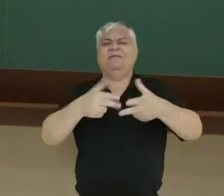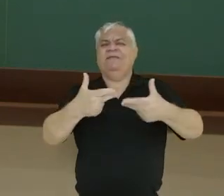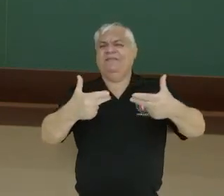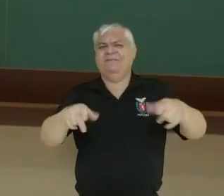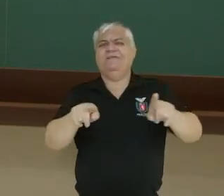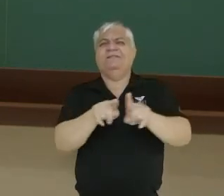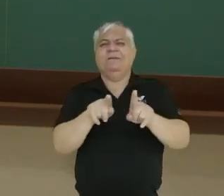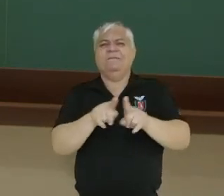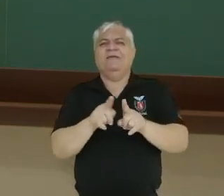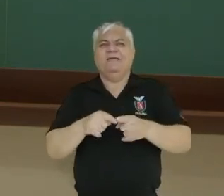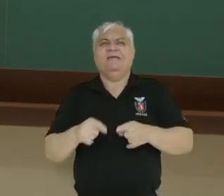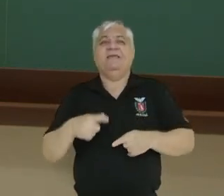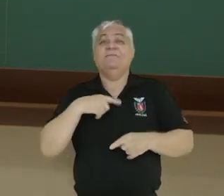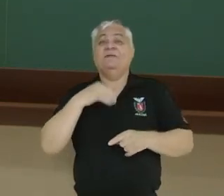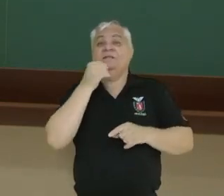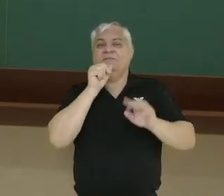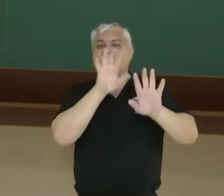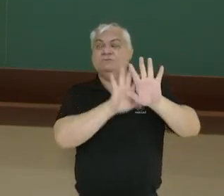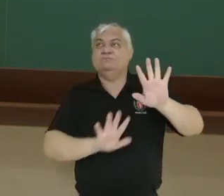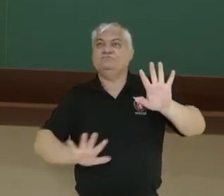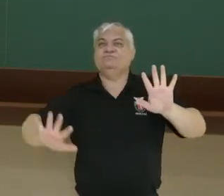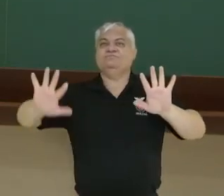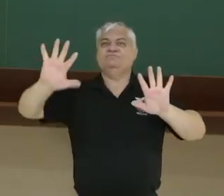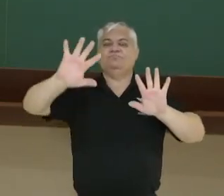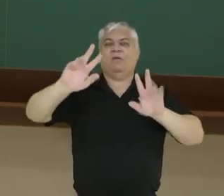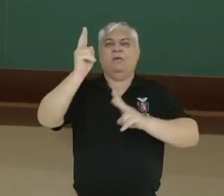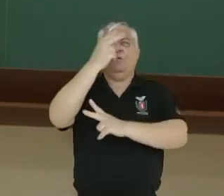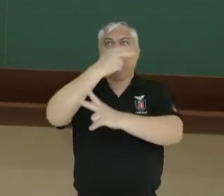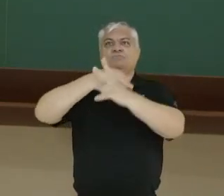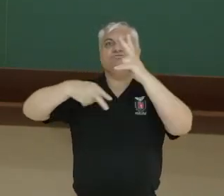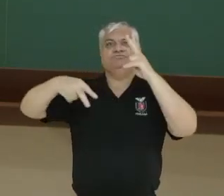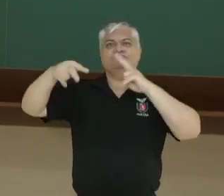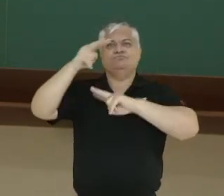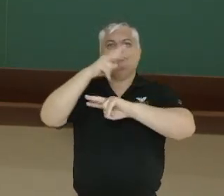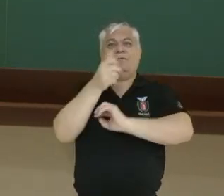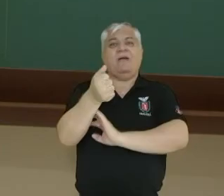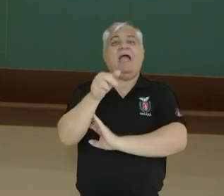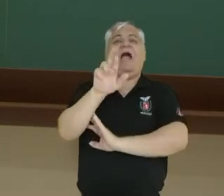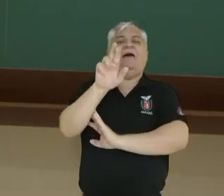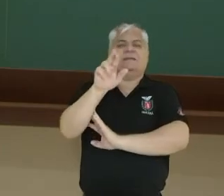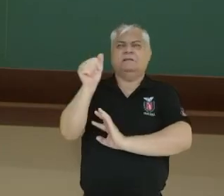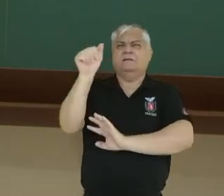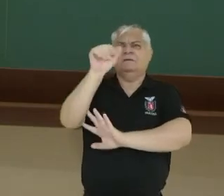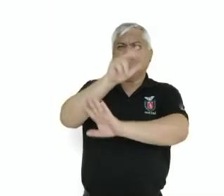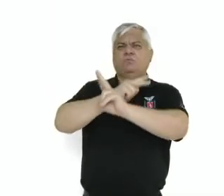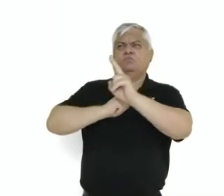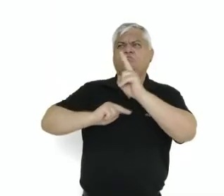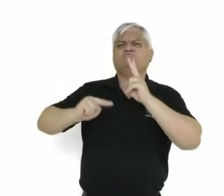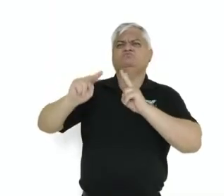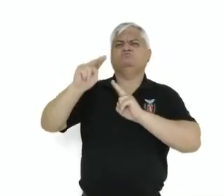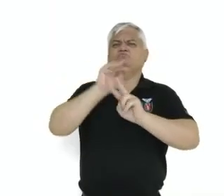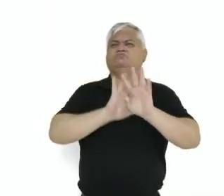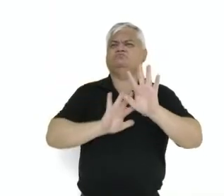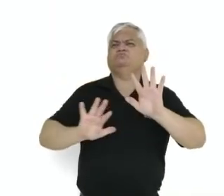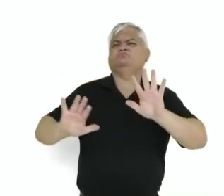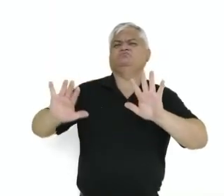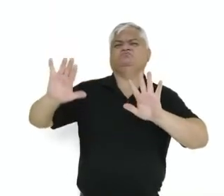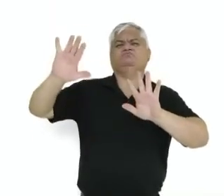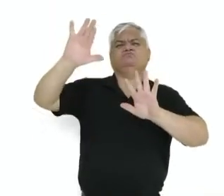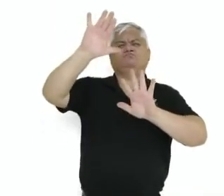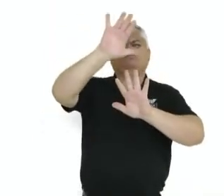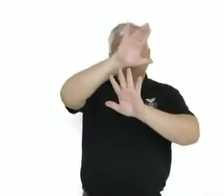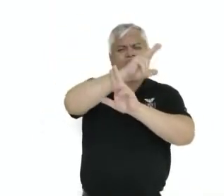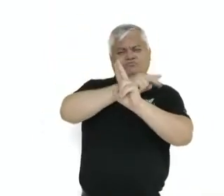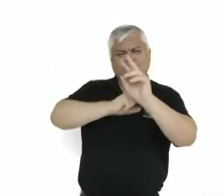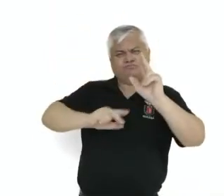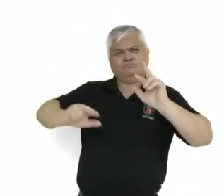são as massas de ar que atuam na região. Então nós temos no Brasil várias massas de ar que